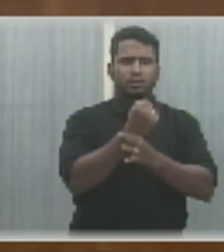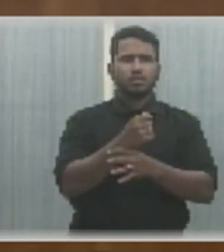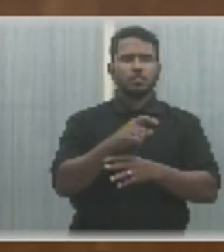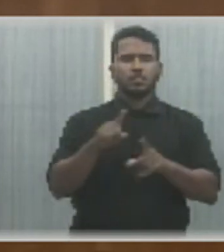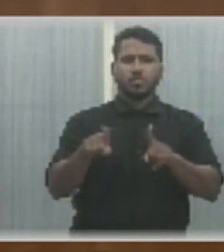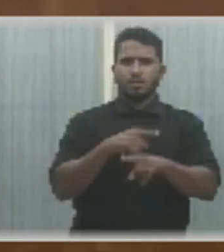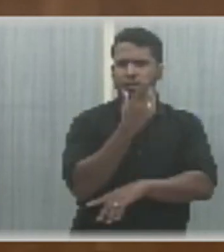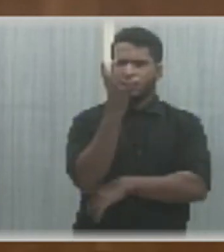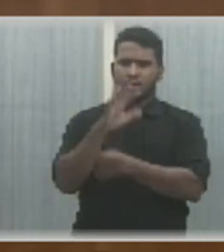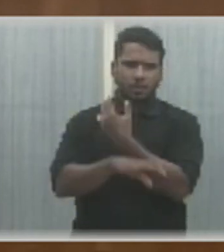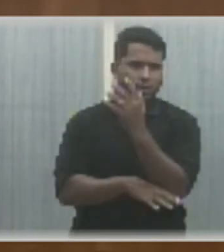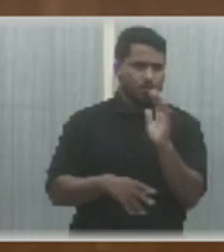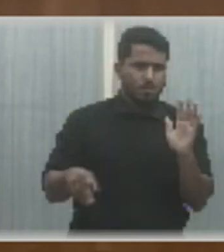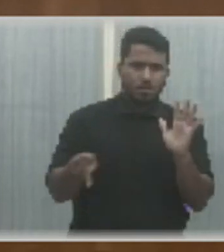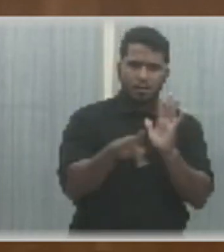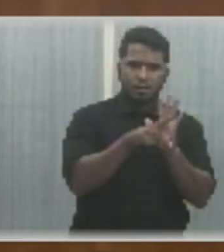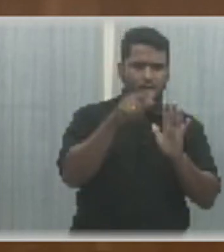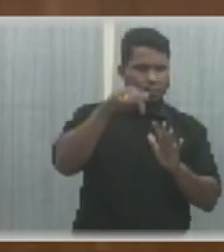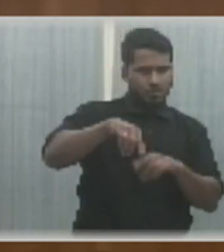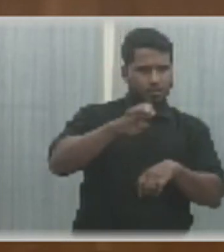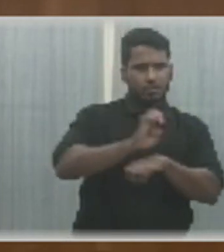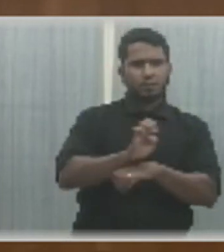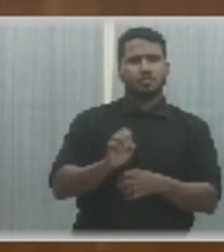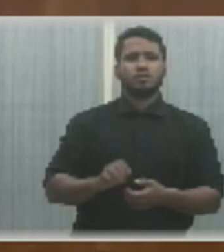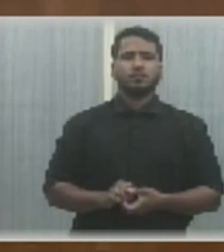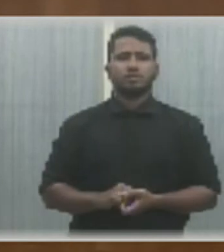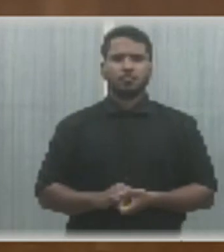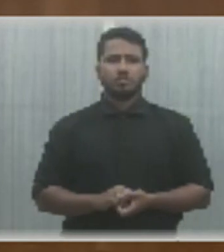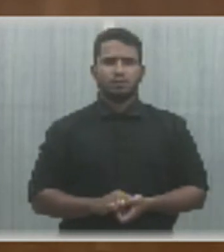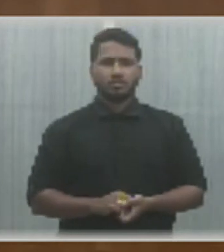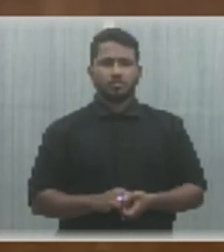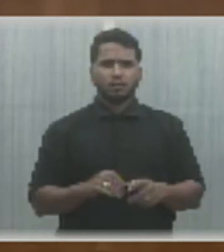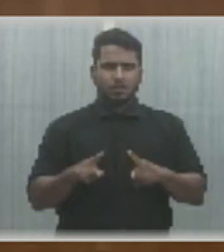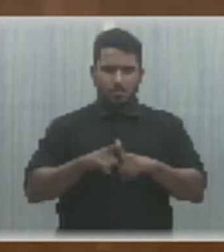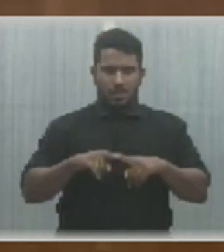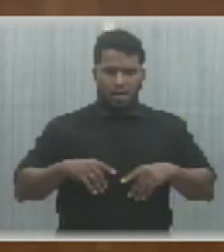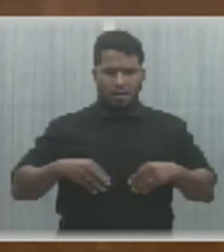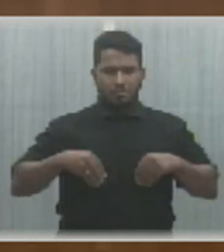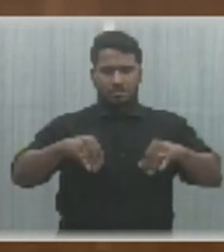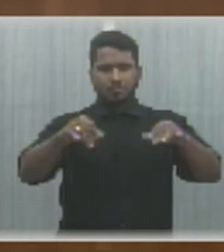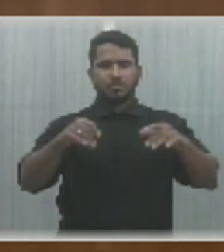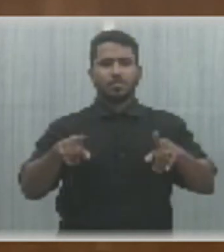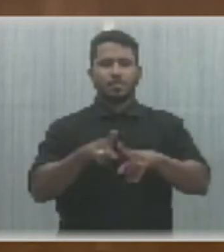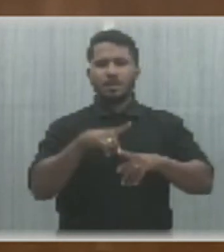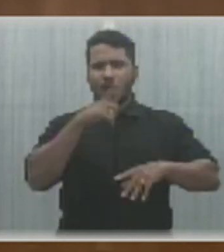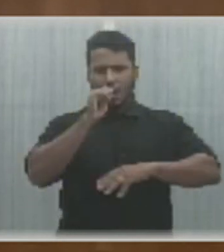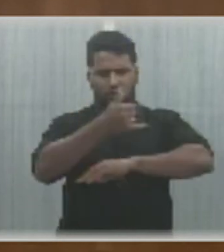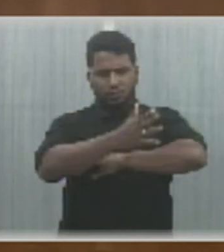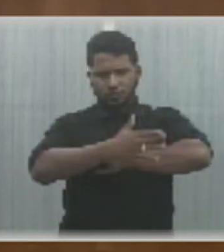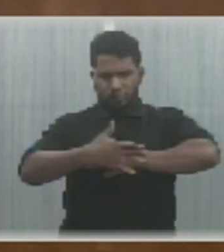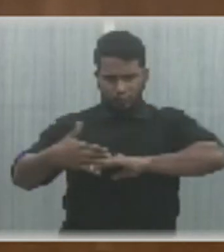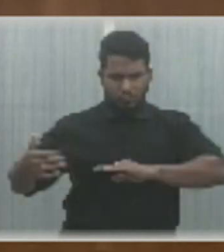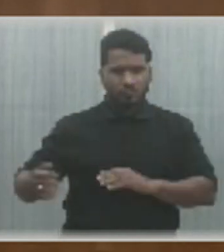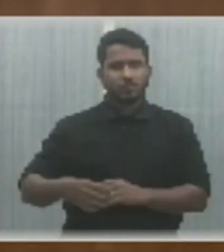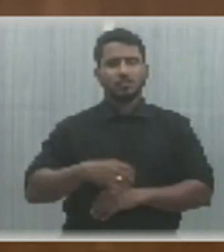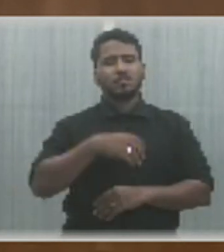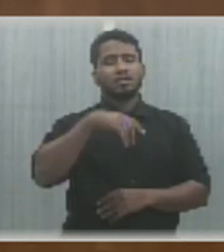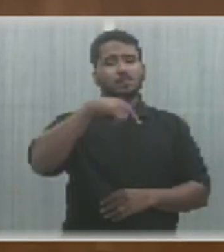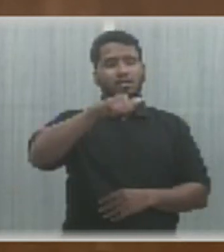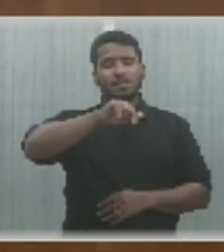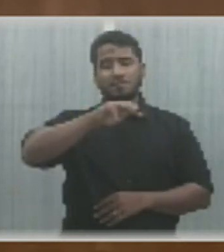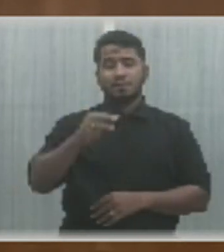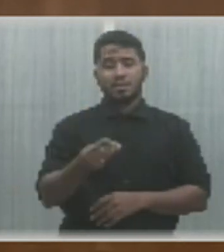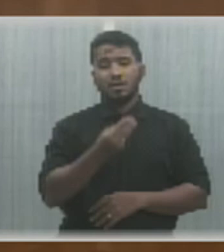vegetação excedente, também as matas ciliares dos rios. Então, são cerca de